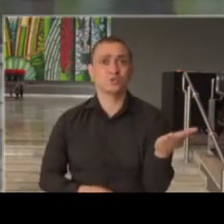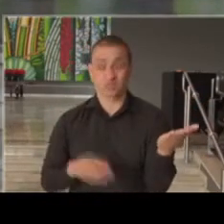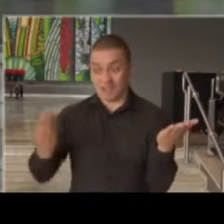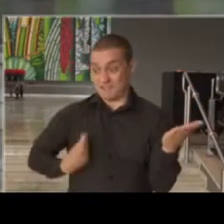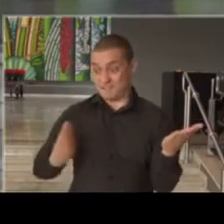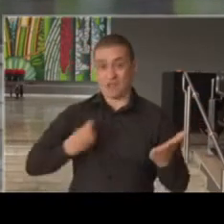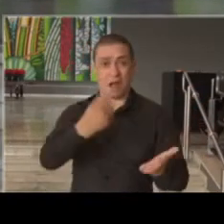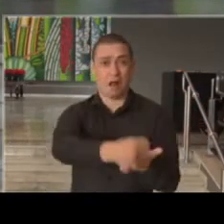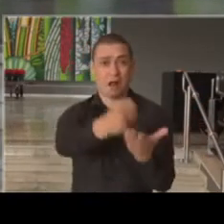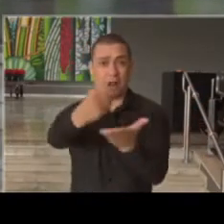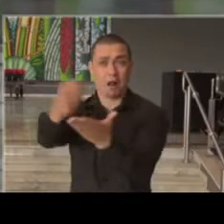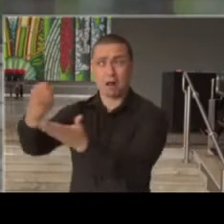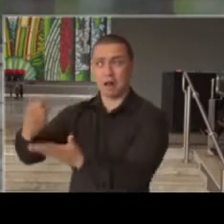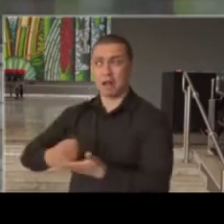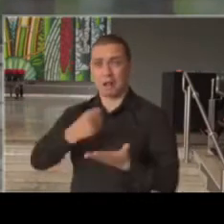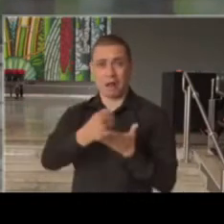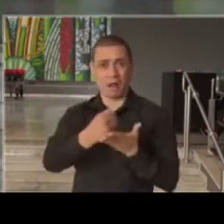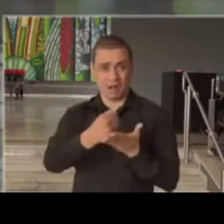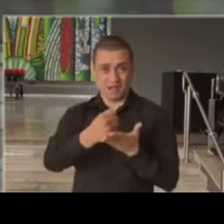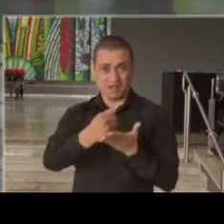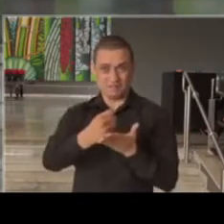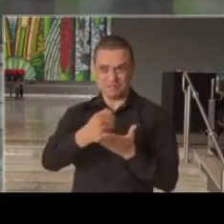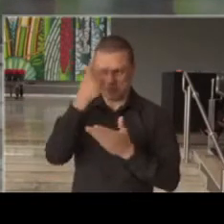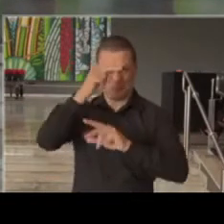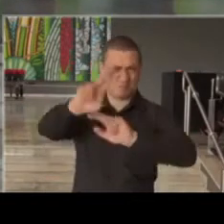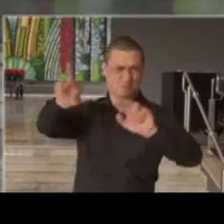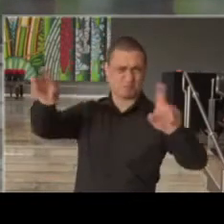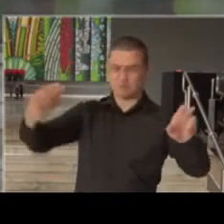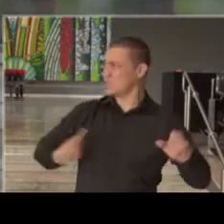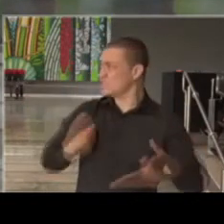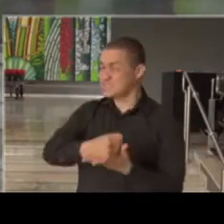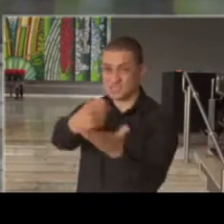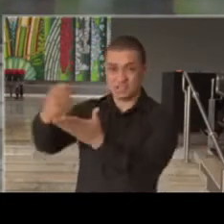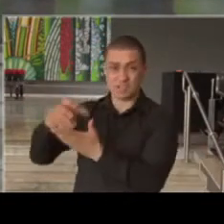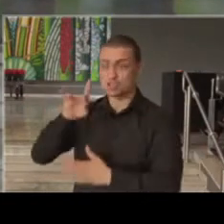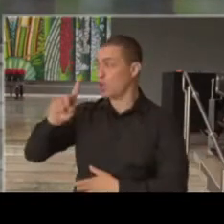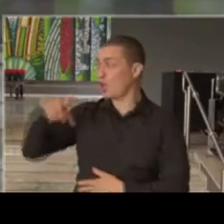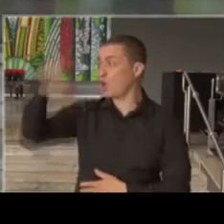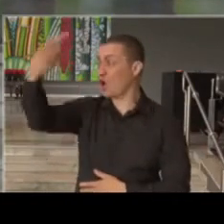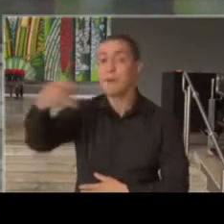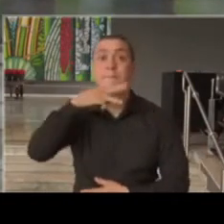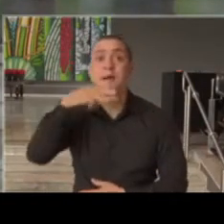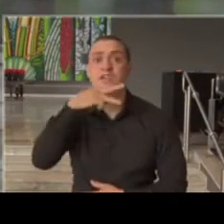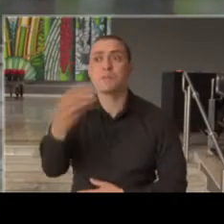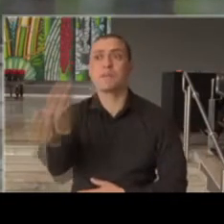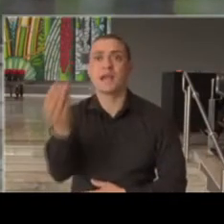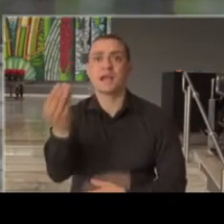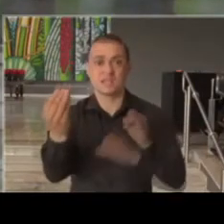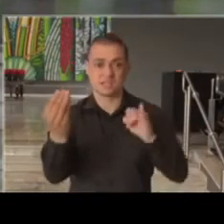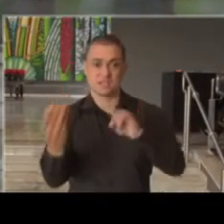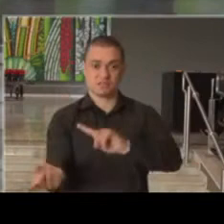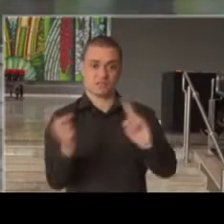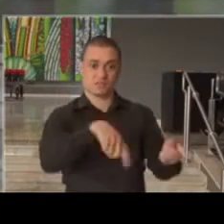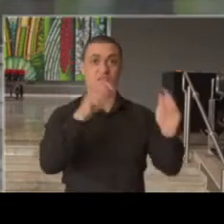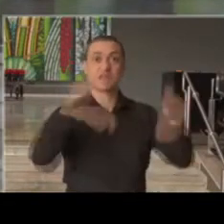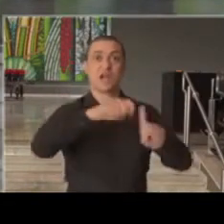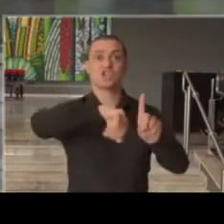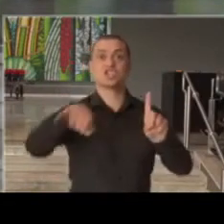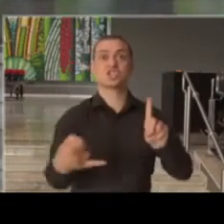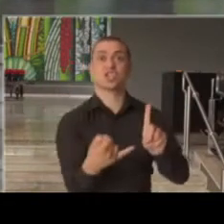salva vidas de milhões de brasileiros apenas em março, se podemos fazê-lo em